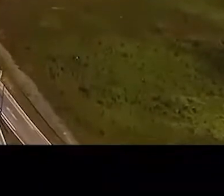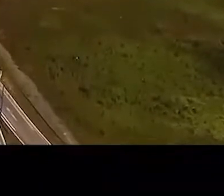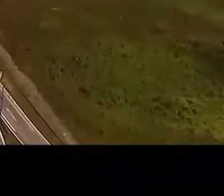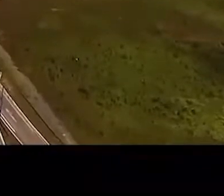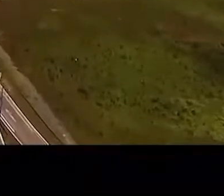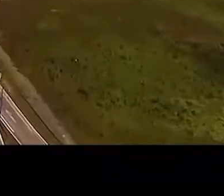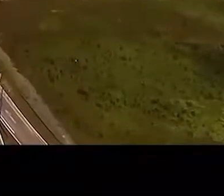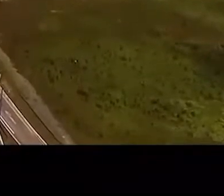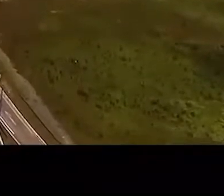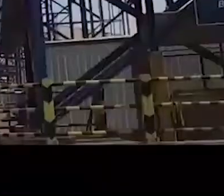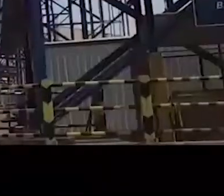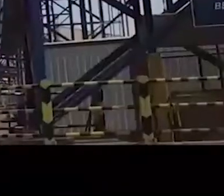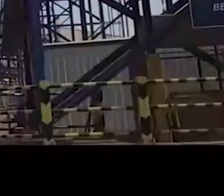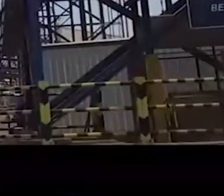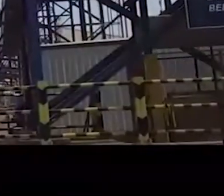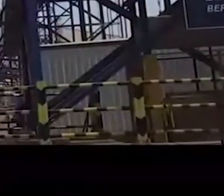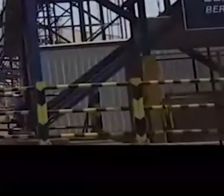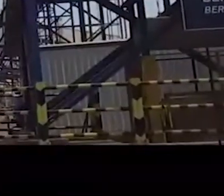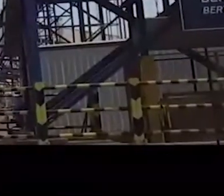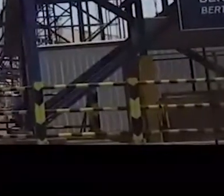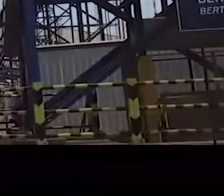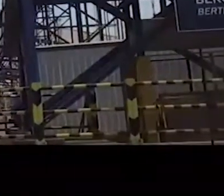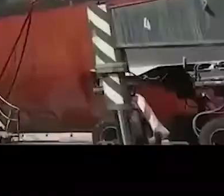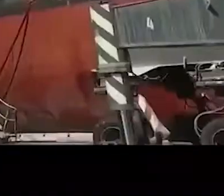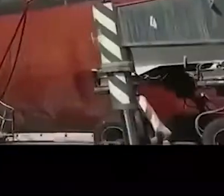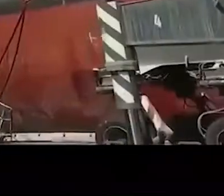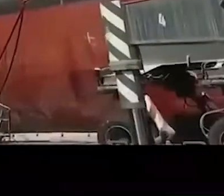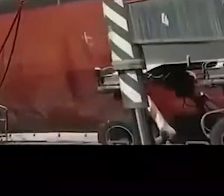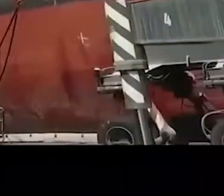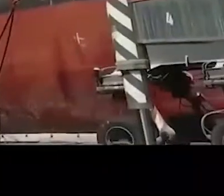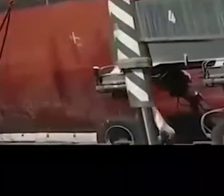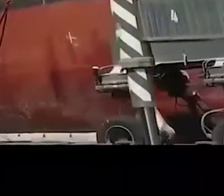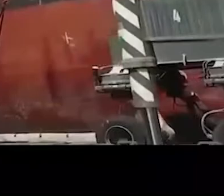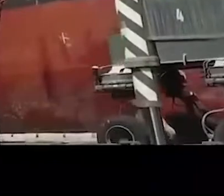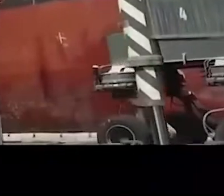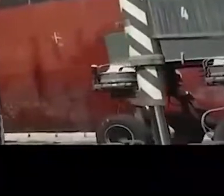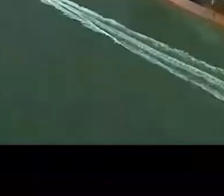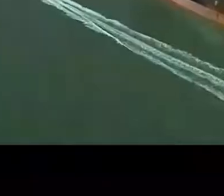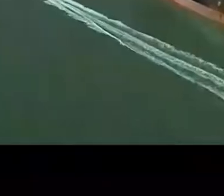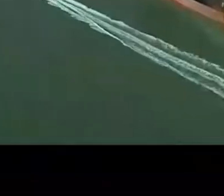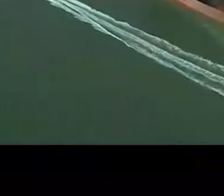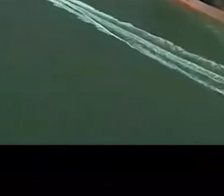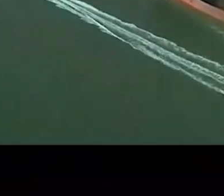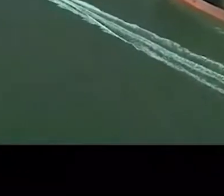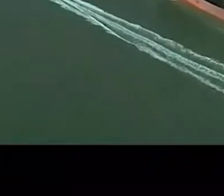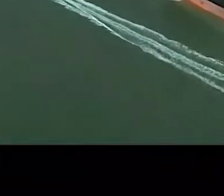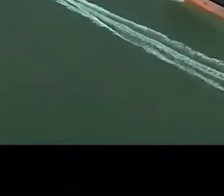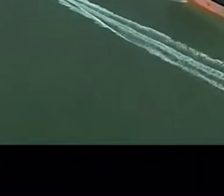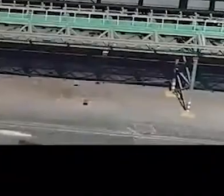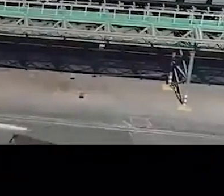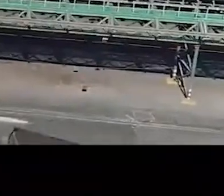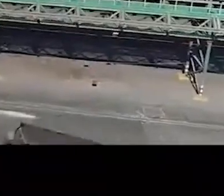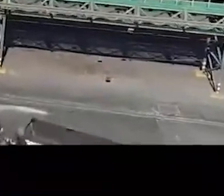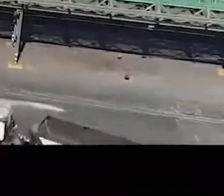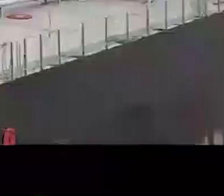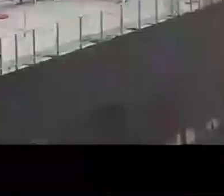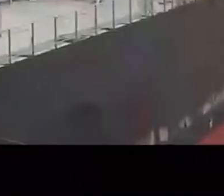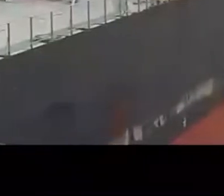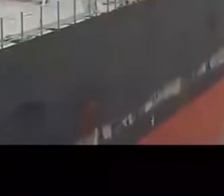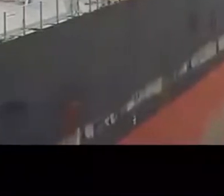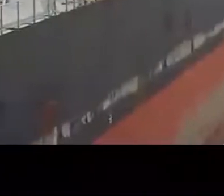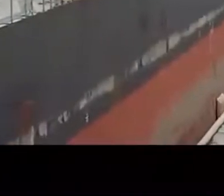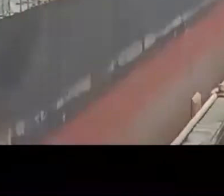segundo maior litoral do Brasil. Excelente infraestrutura portuária com certificados internacionais.